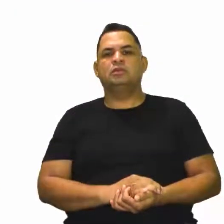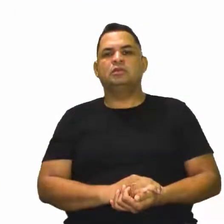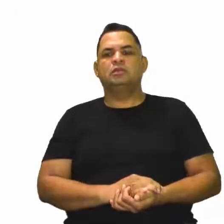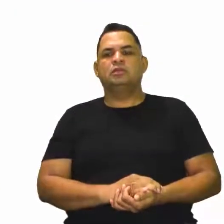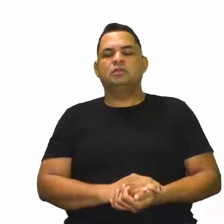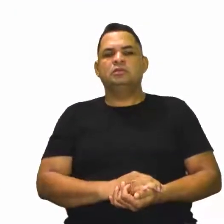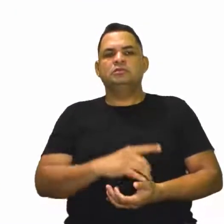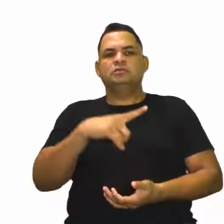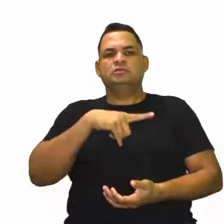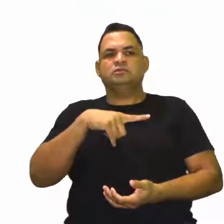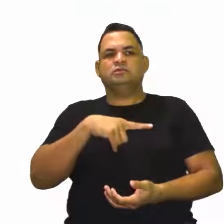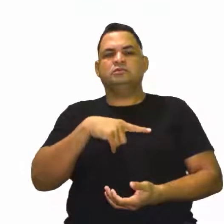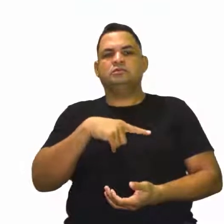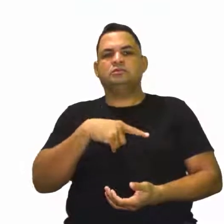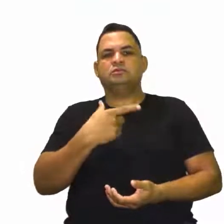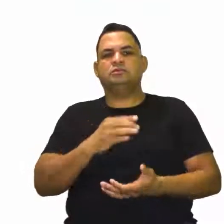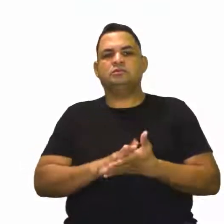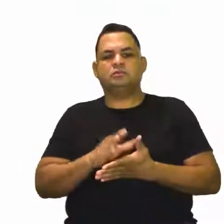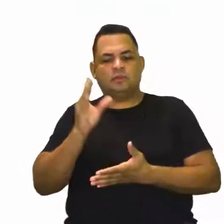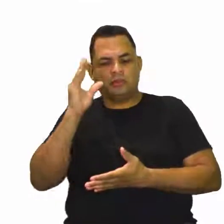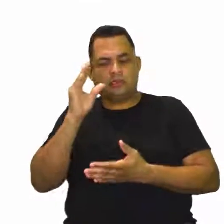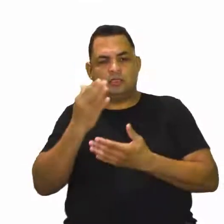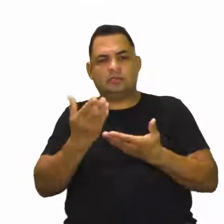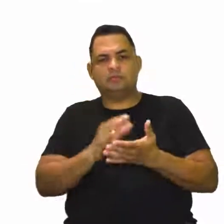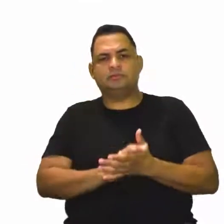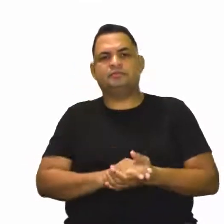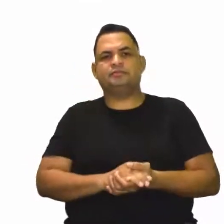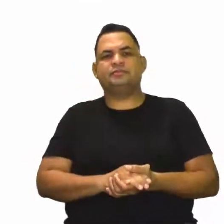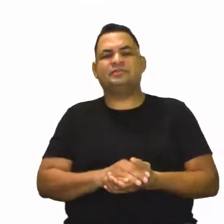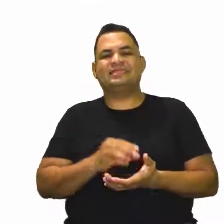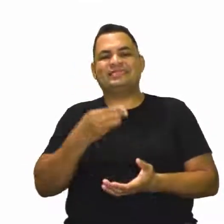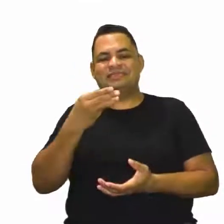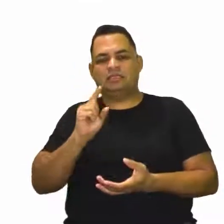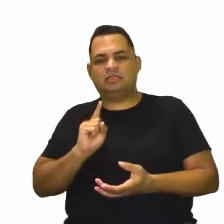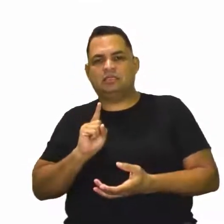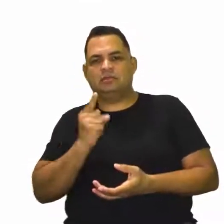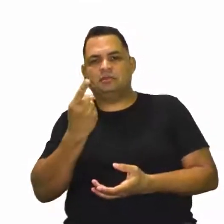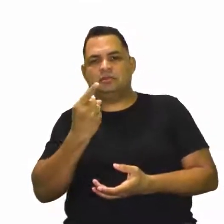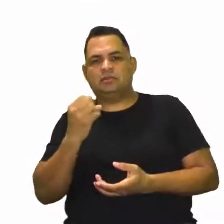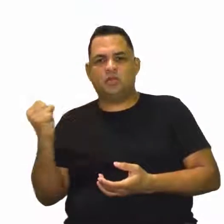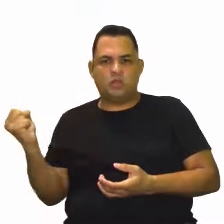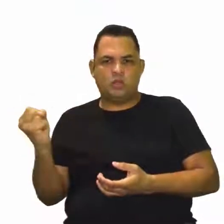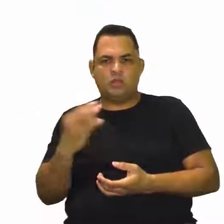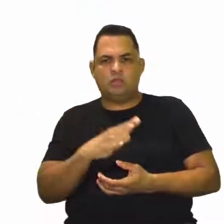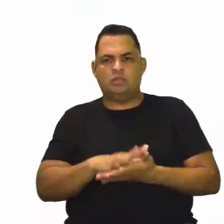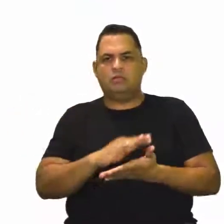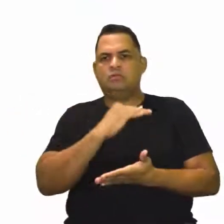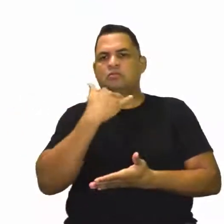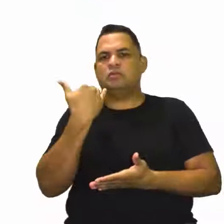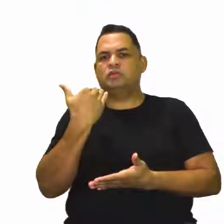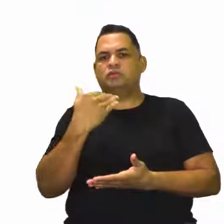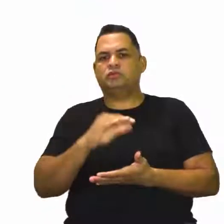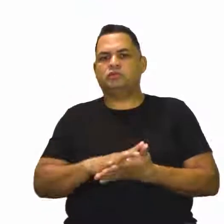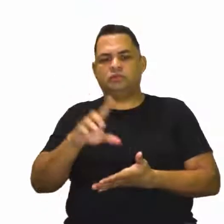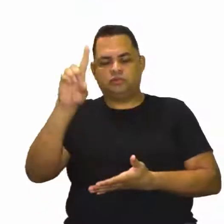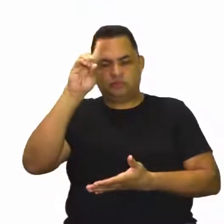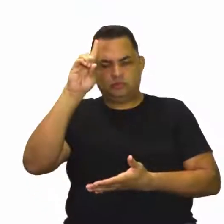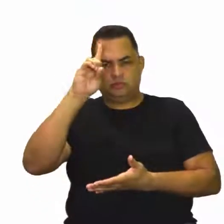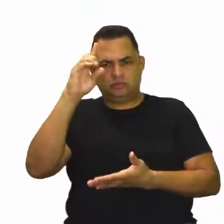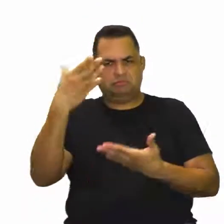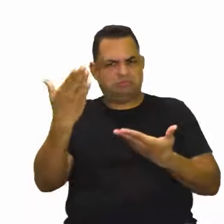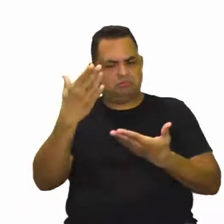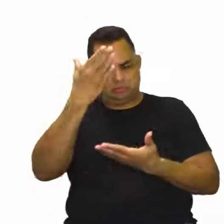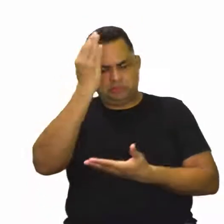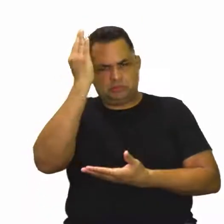E aí tem uma outra coisa aqui bem interessante que diz o seguinte, que 3 mil aí adolescentes, eles morrem todos os dias. Vocês